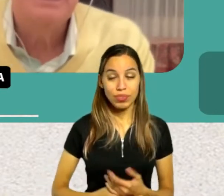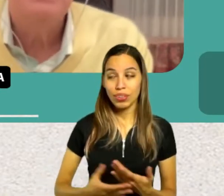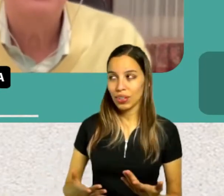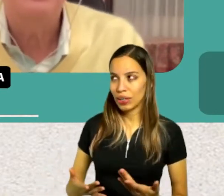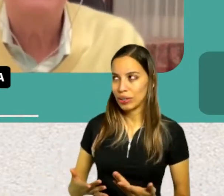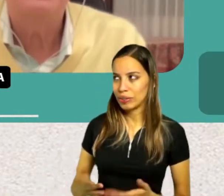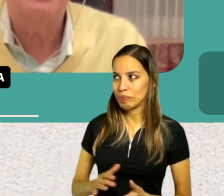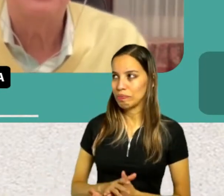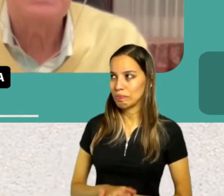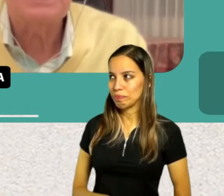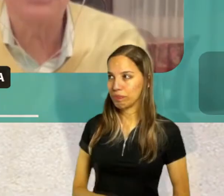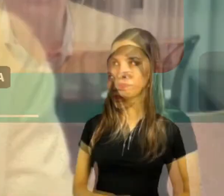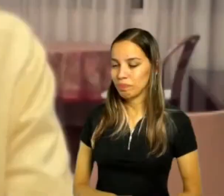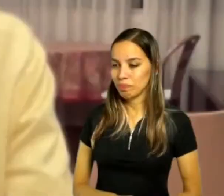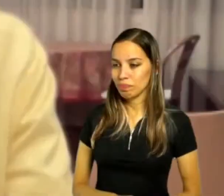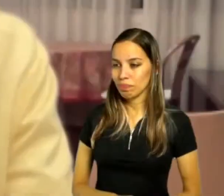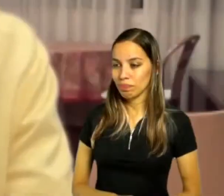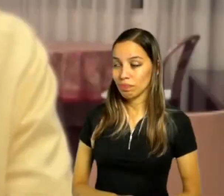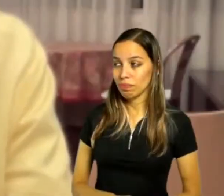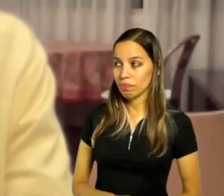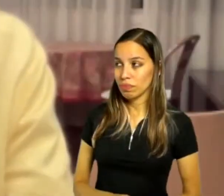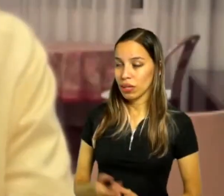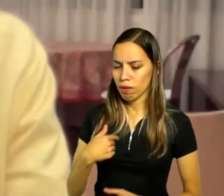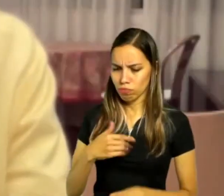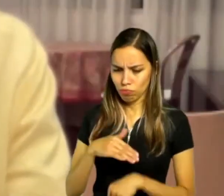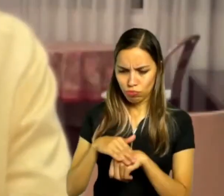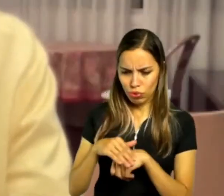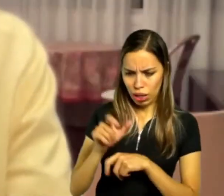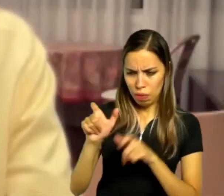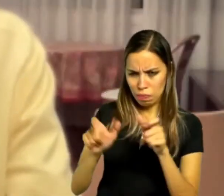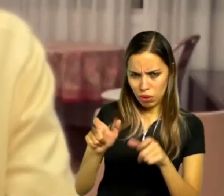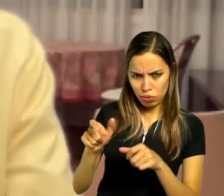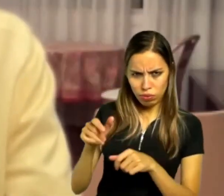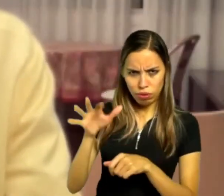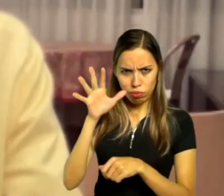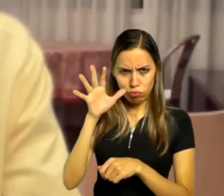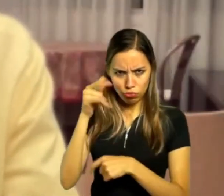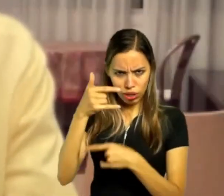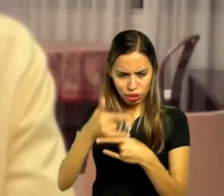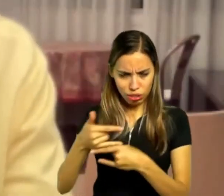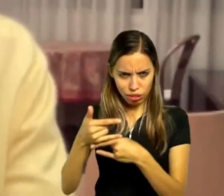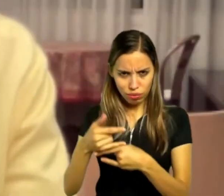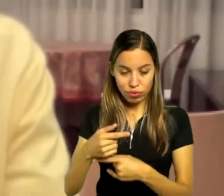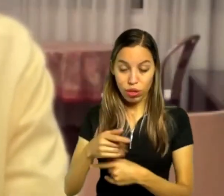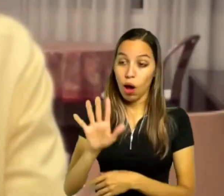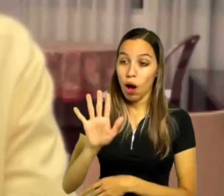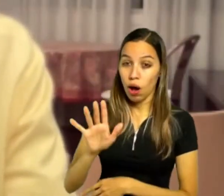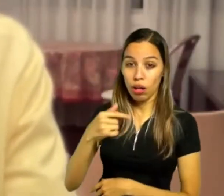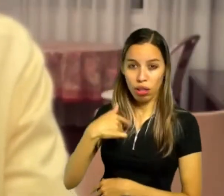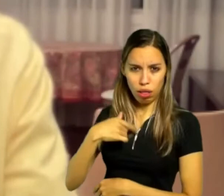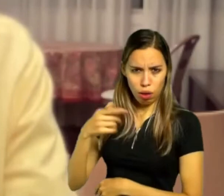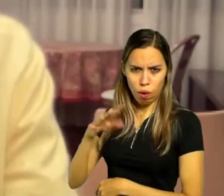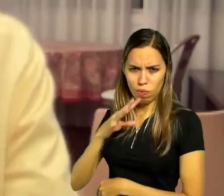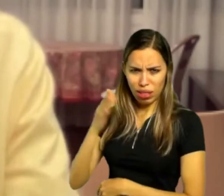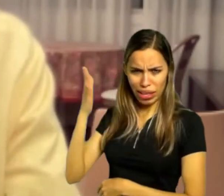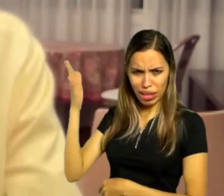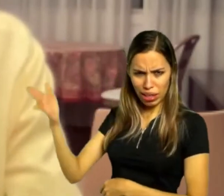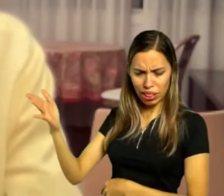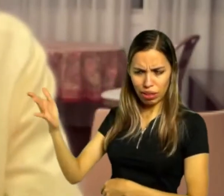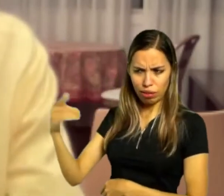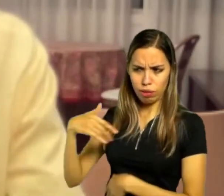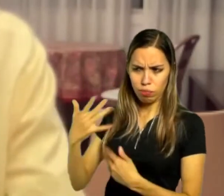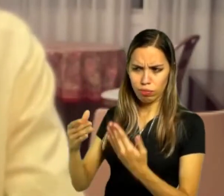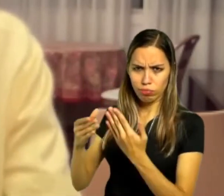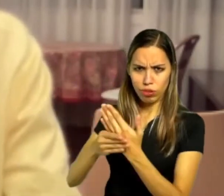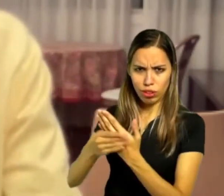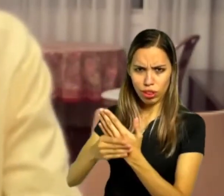agora, conversando com as pessoas que estão nos vendo, eu conheci o Afonso quando eu publiquei o Estação Carandiru, que ele